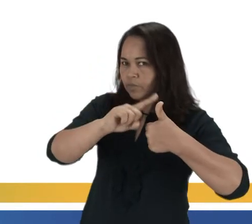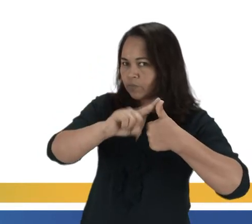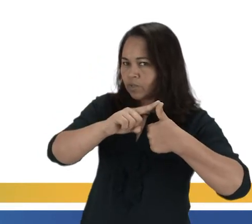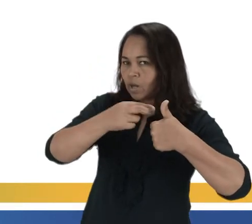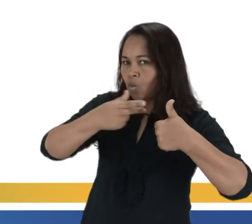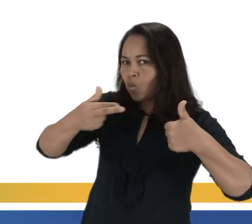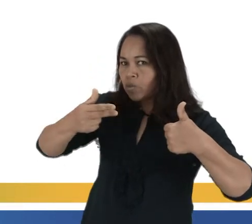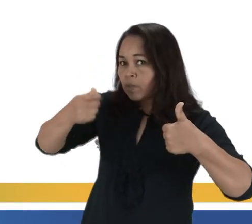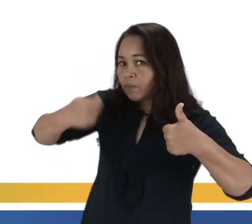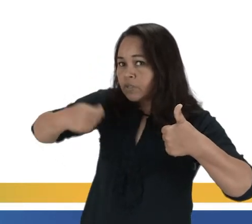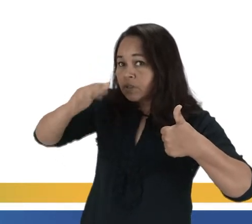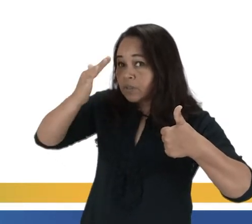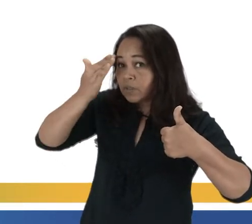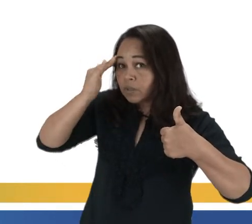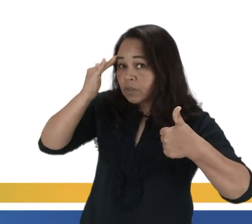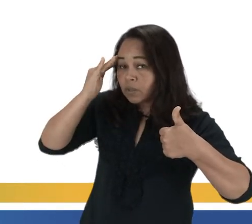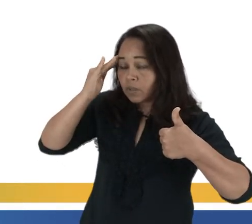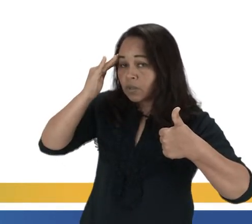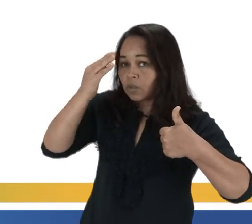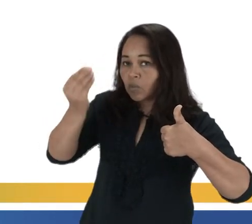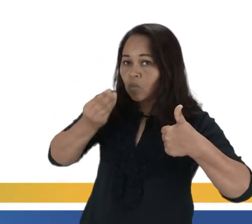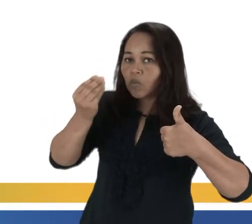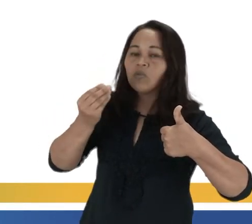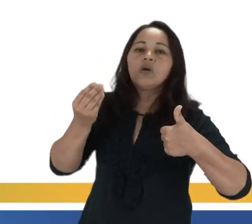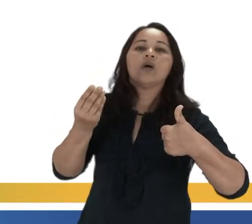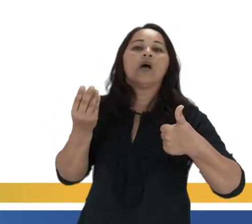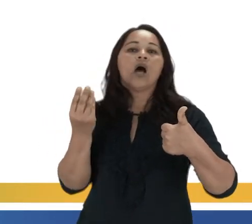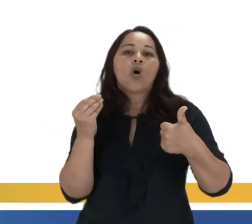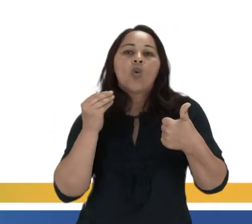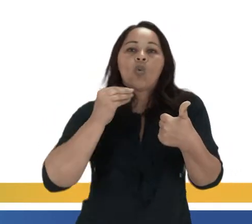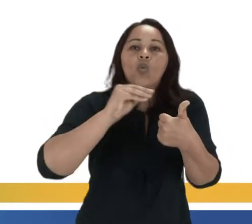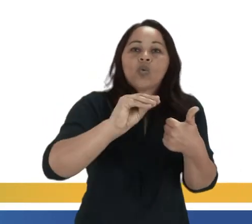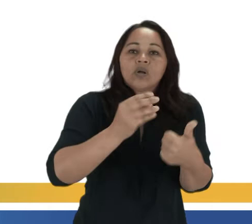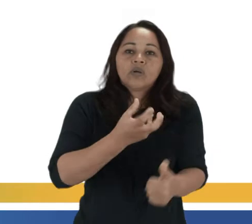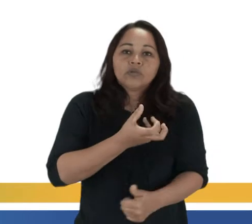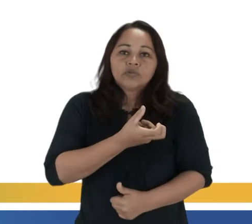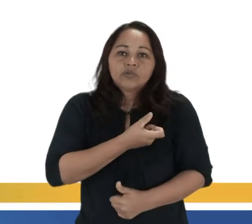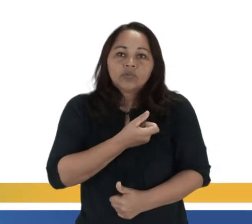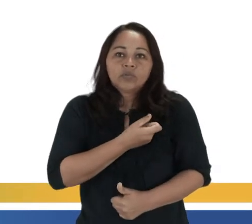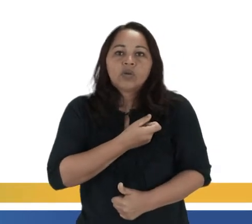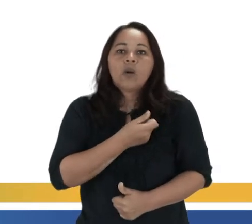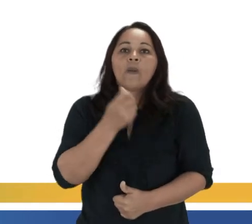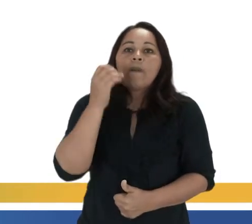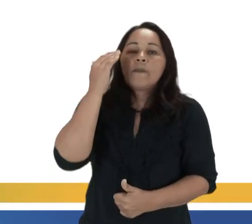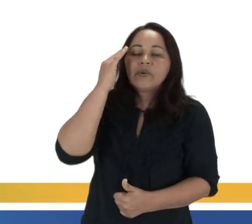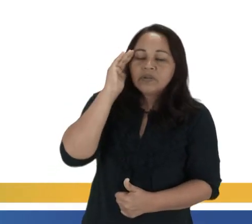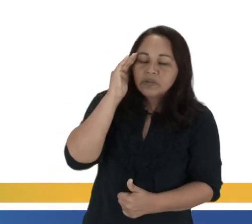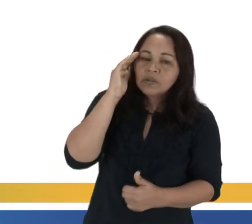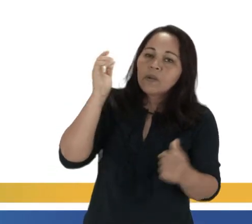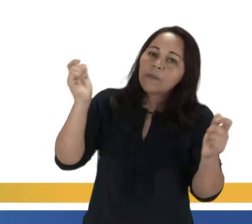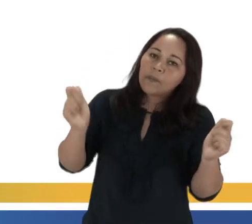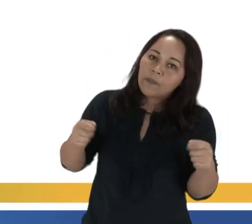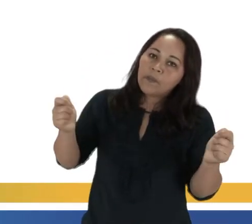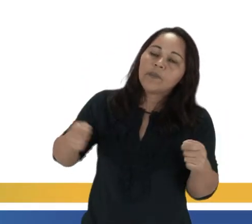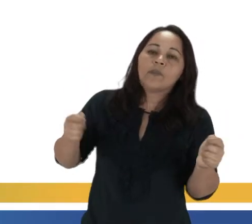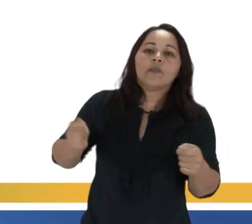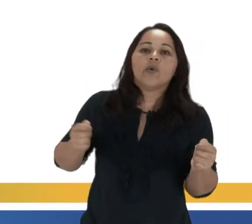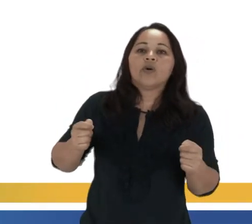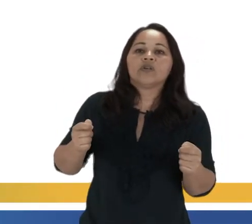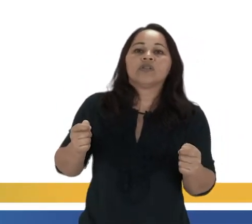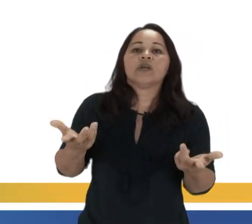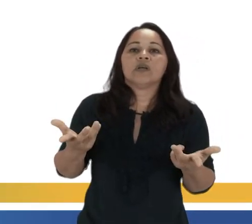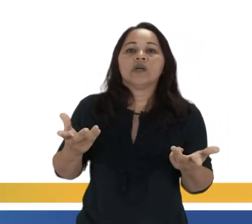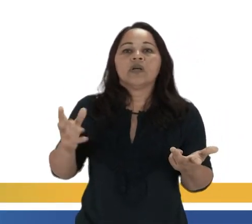precisa fazer é formular, né? Formular alguma sentença matemática que descreva, que traduza